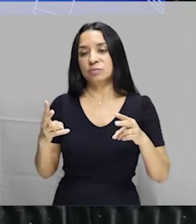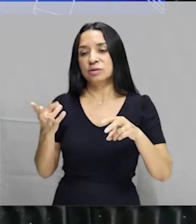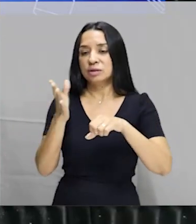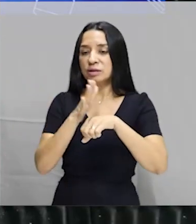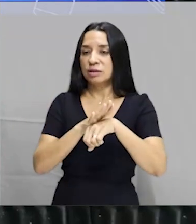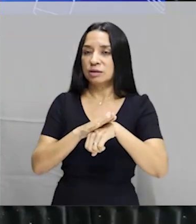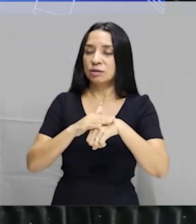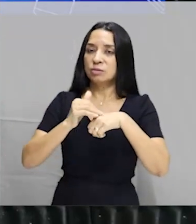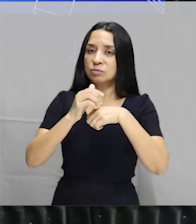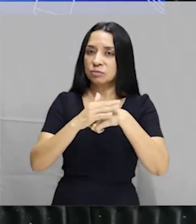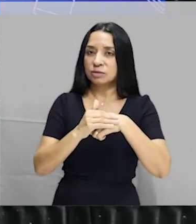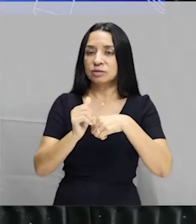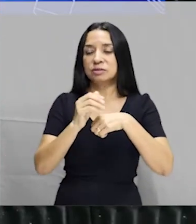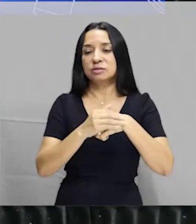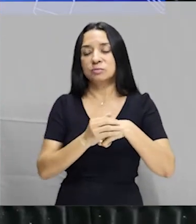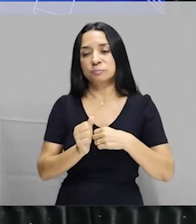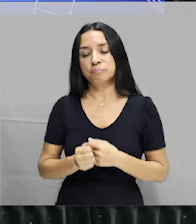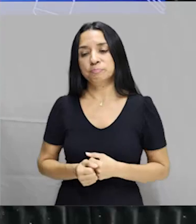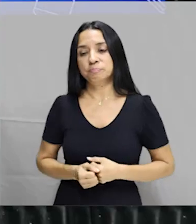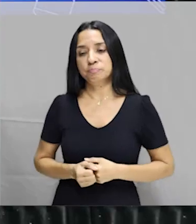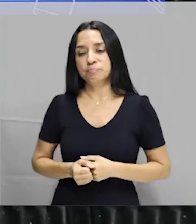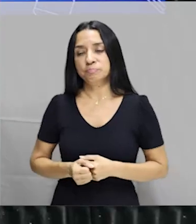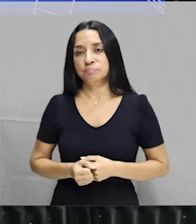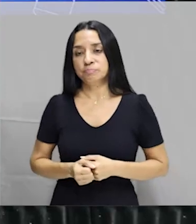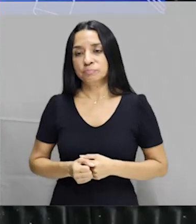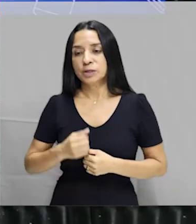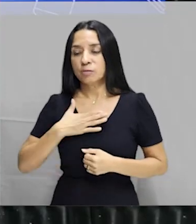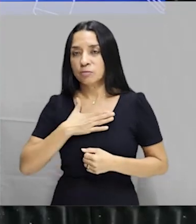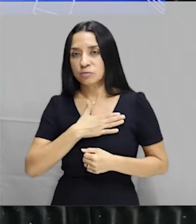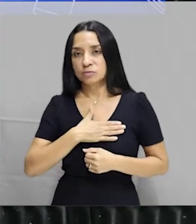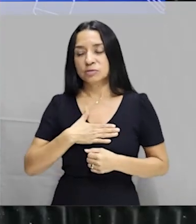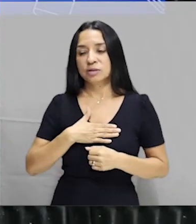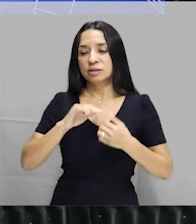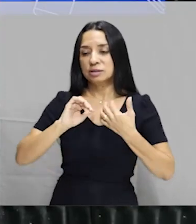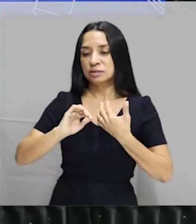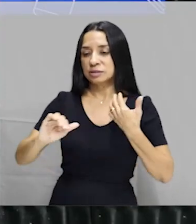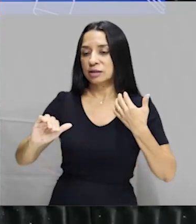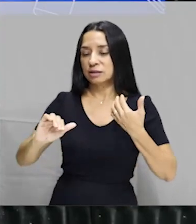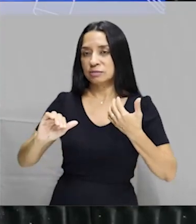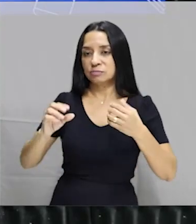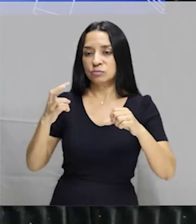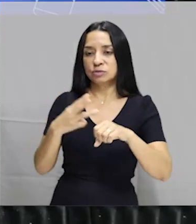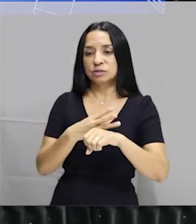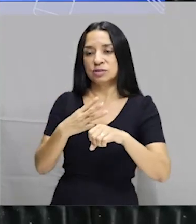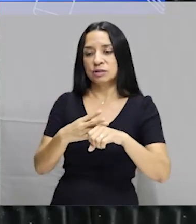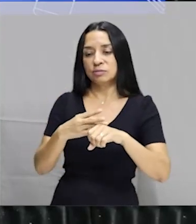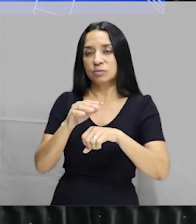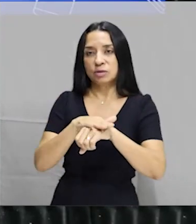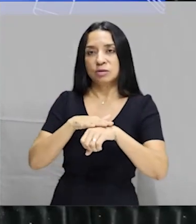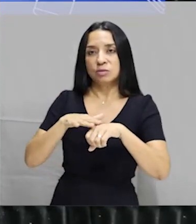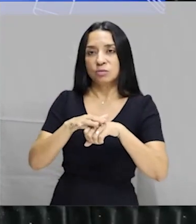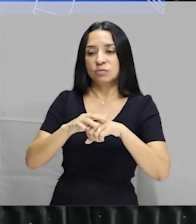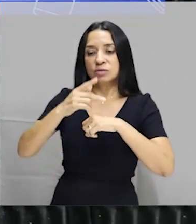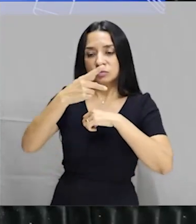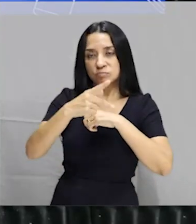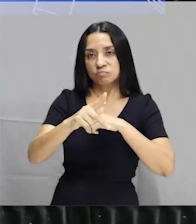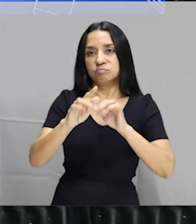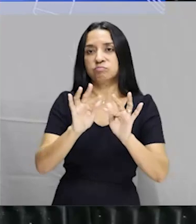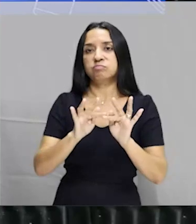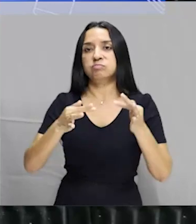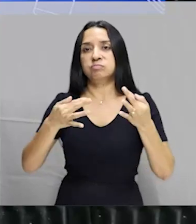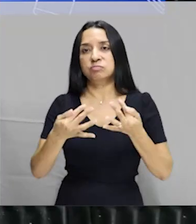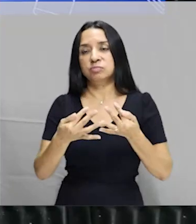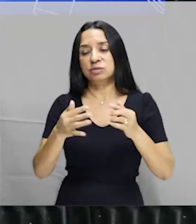próximo. Então, saia um pouco da bolha do WhatsApp e conversem com a sua família, né? Com a sua família.